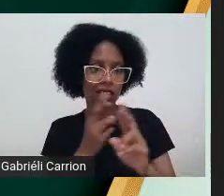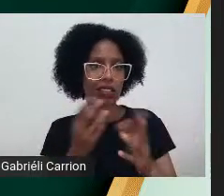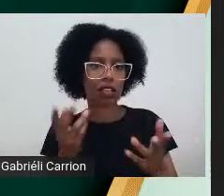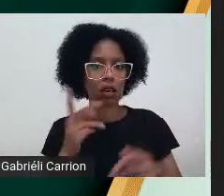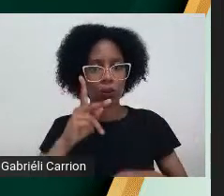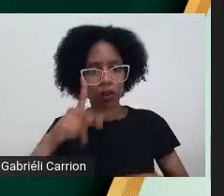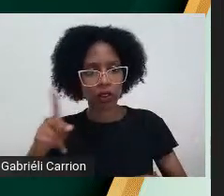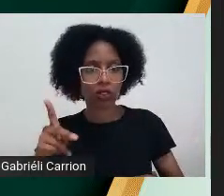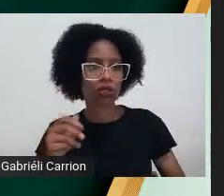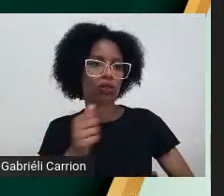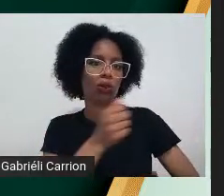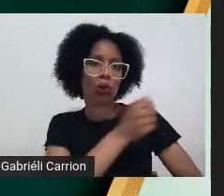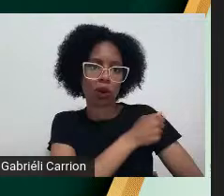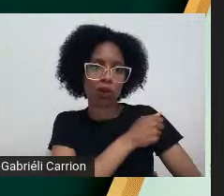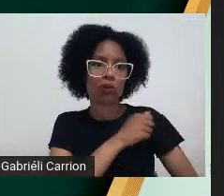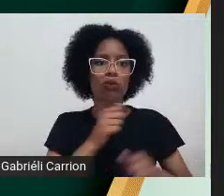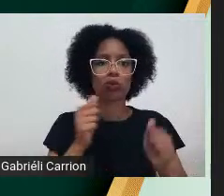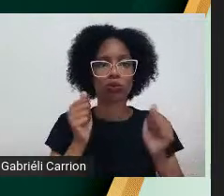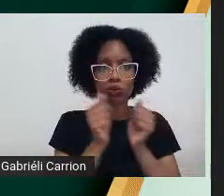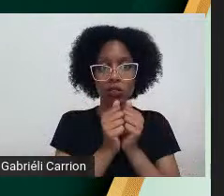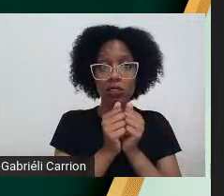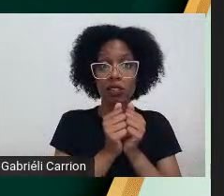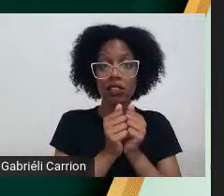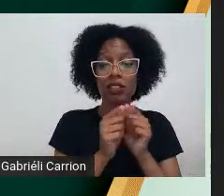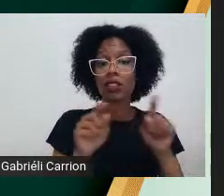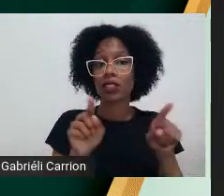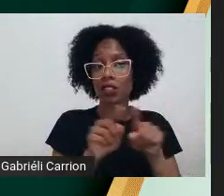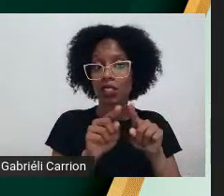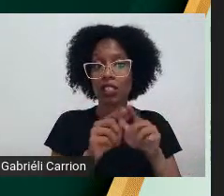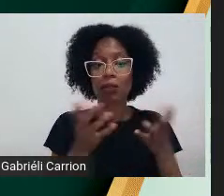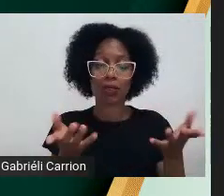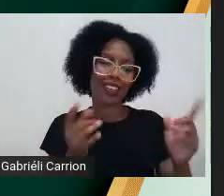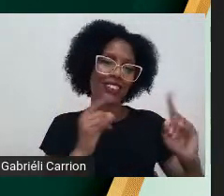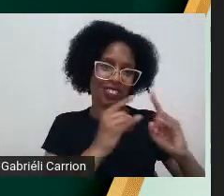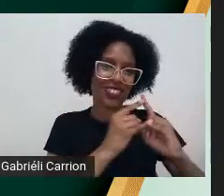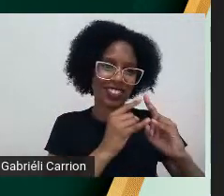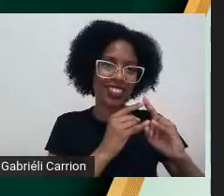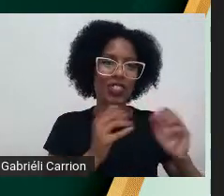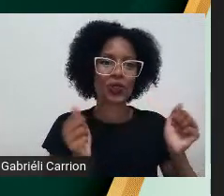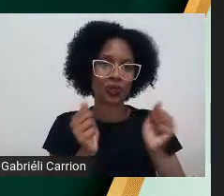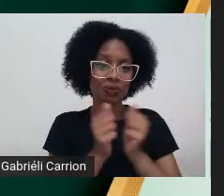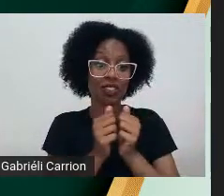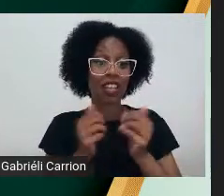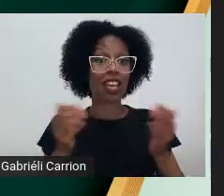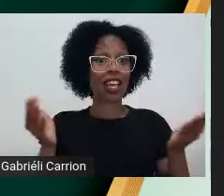os alunos, tem também da instituição para com vocês. Na formatura de